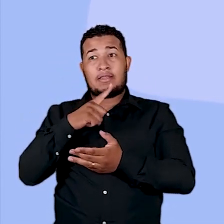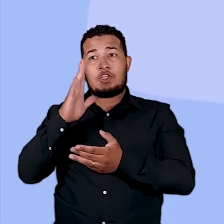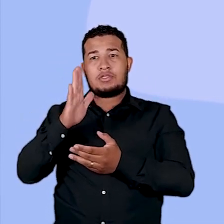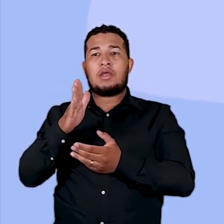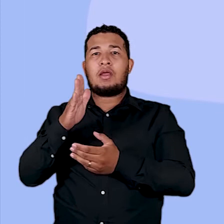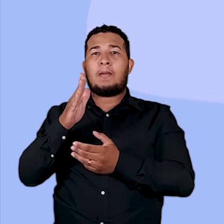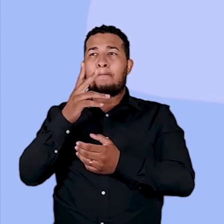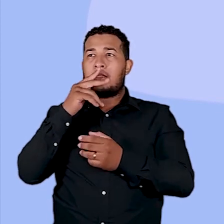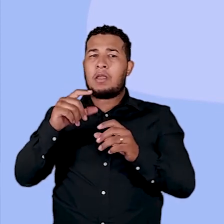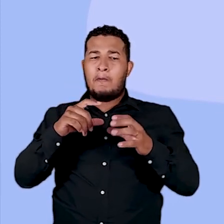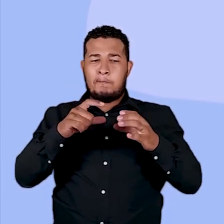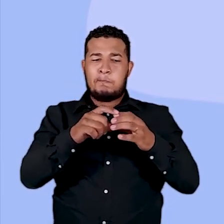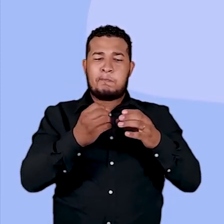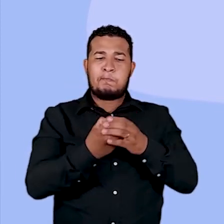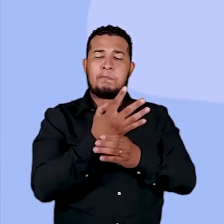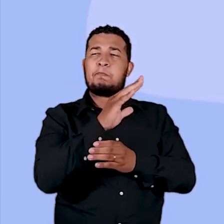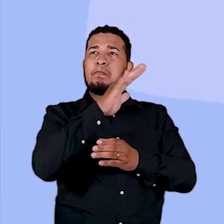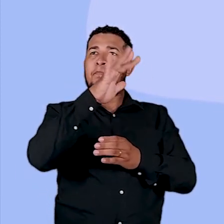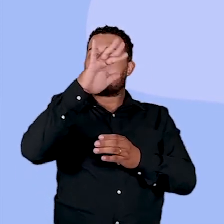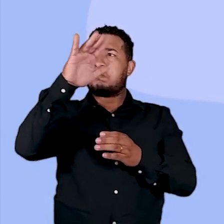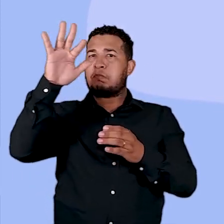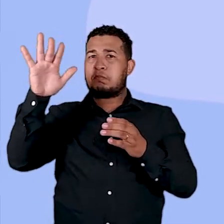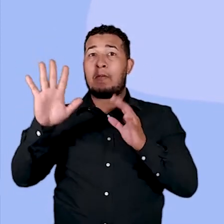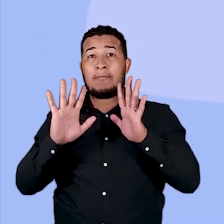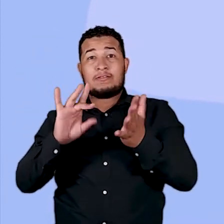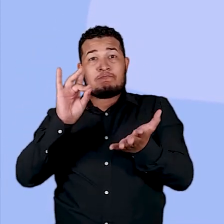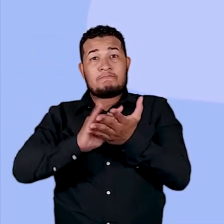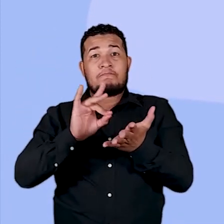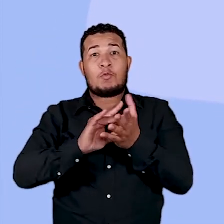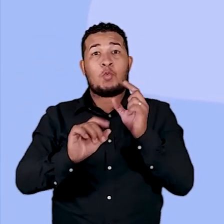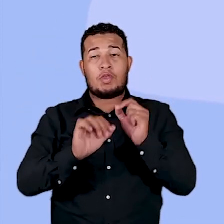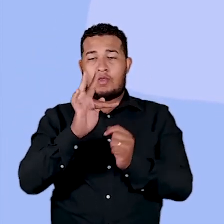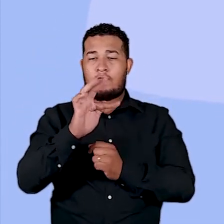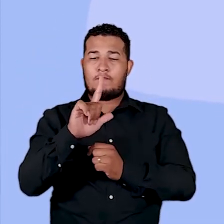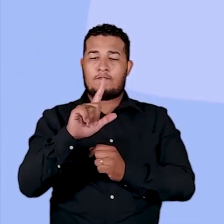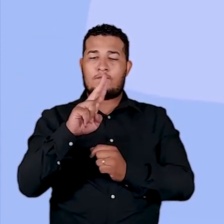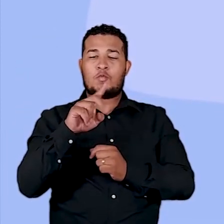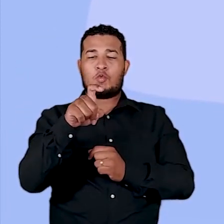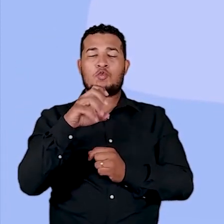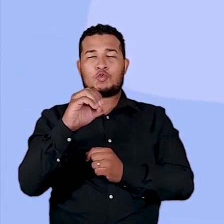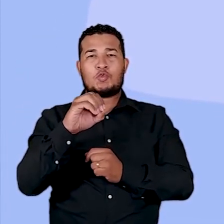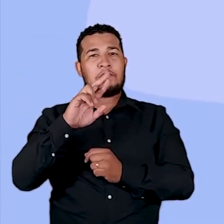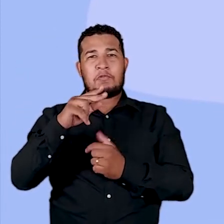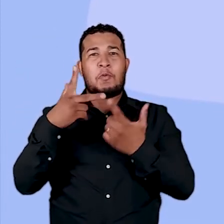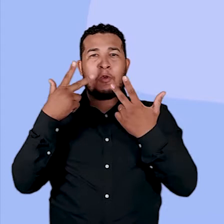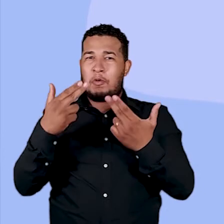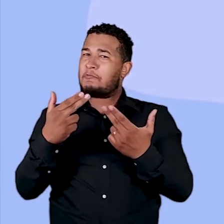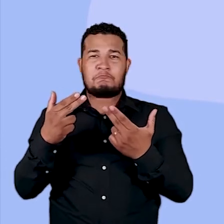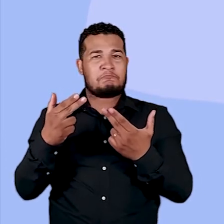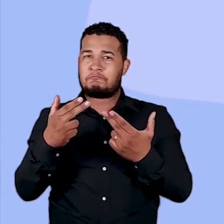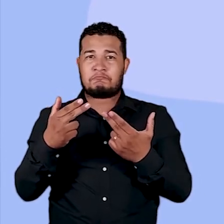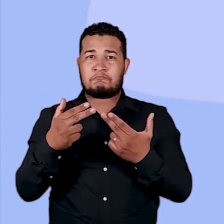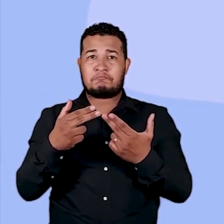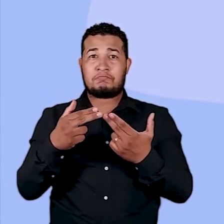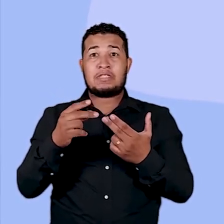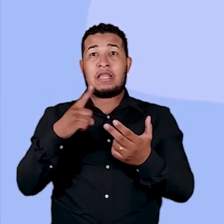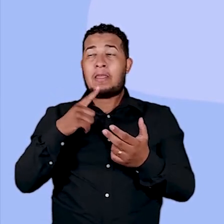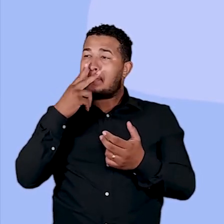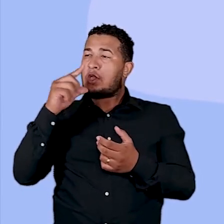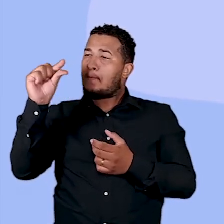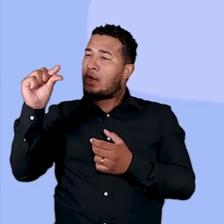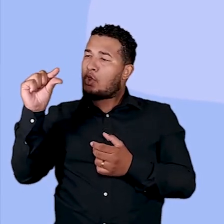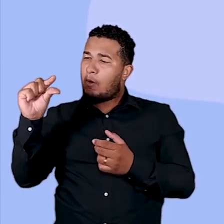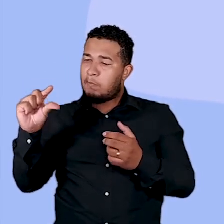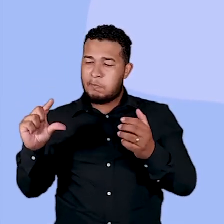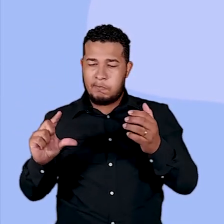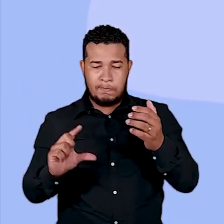sai tá vendo? Ele sai da barrinha maior. Na vida real mesmo, a gente fala que o fluxo não é dessa maneira. Na vida real, ele sai da